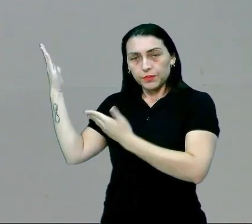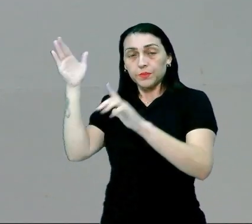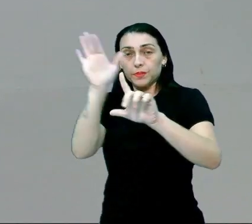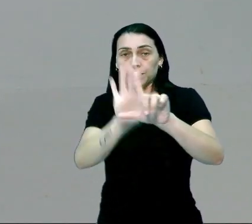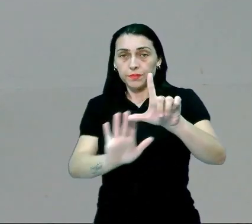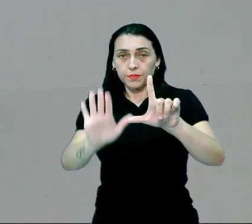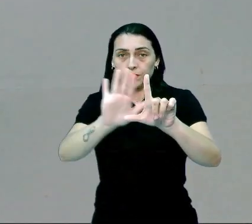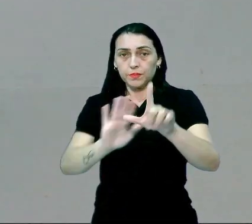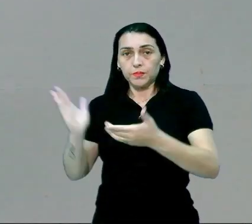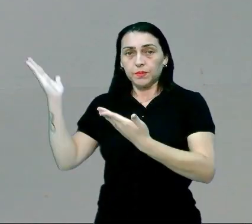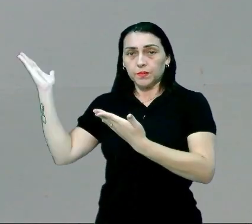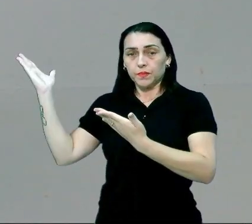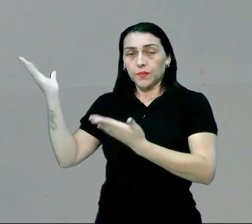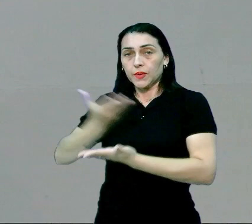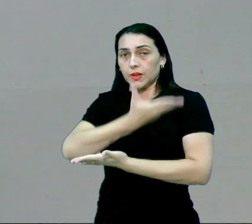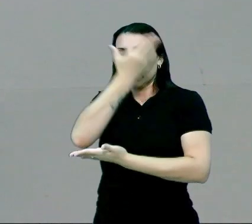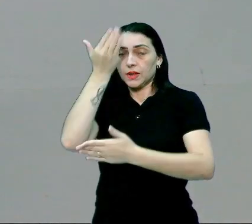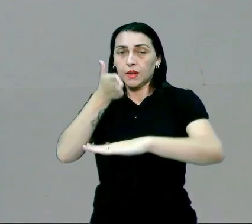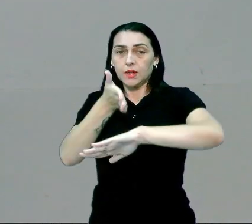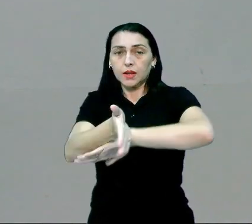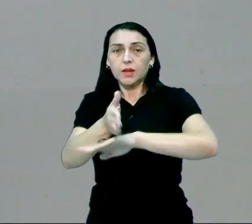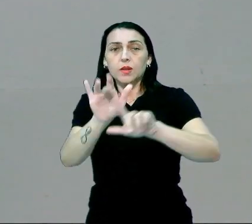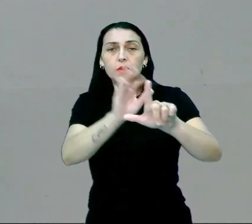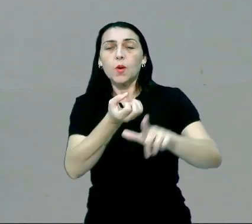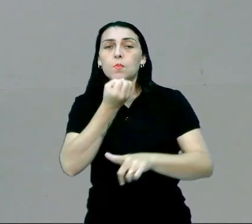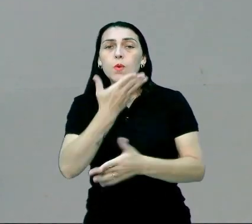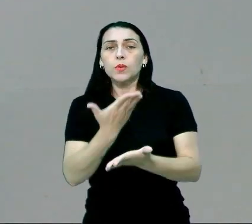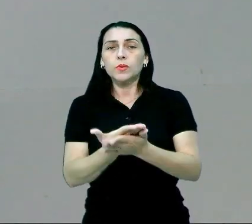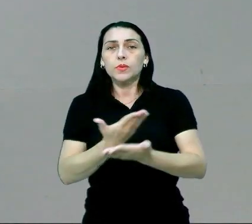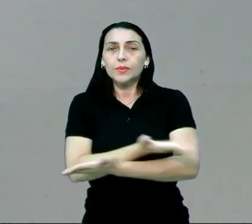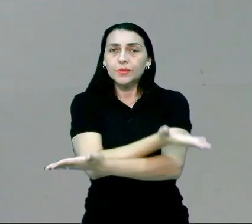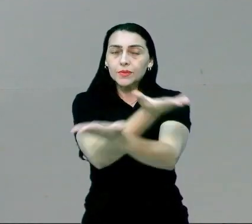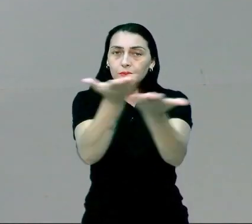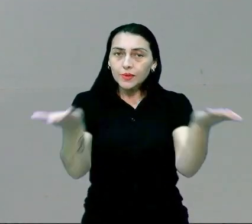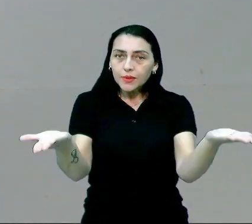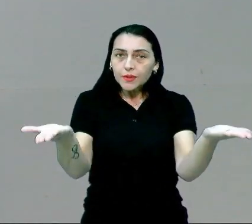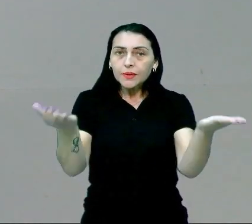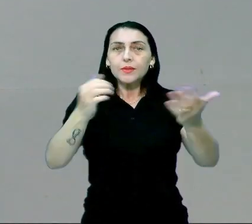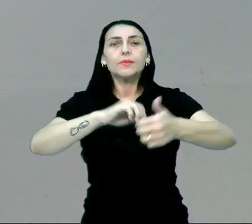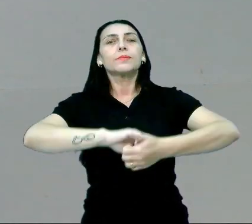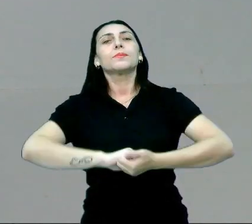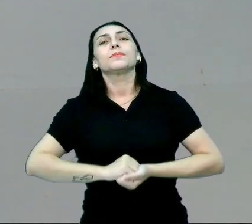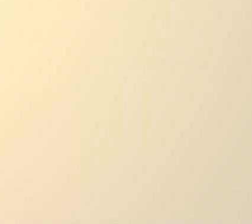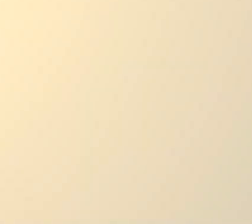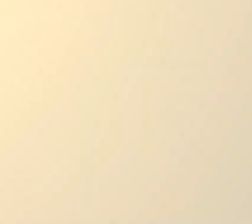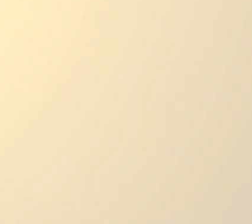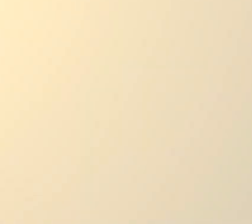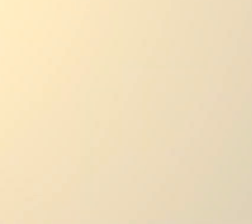aparecendo no vídeo. Não deixe de acessar e um bom estudo a todos vocês.